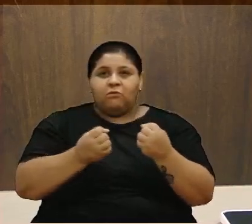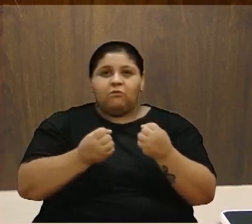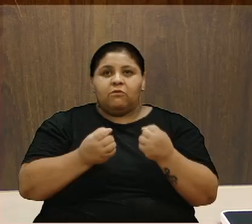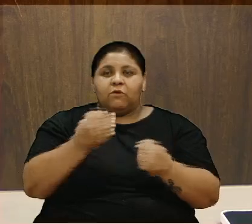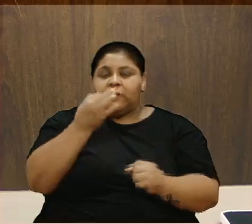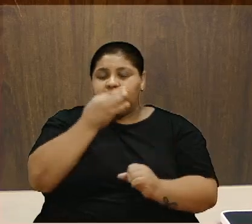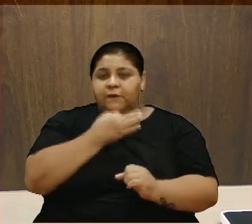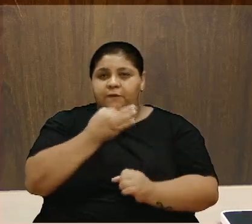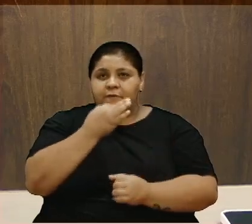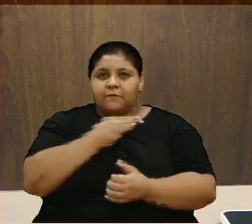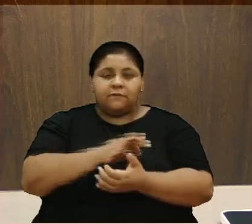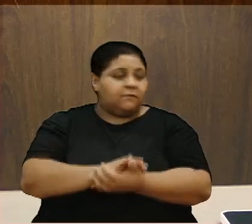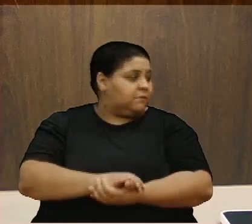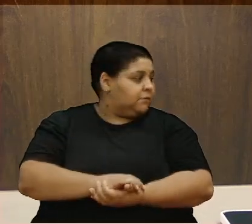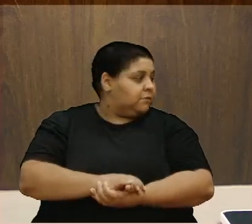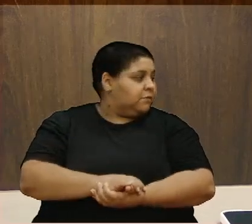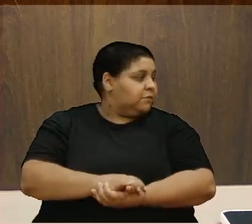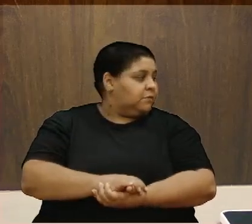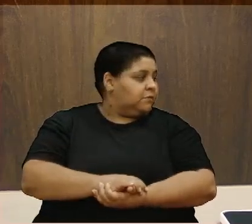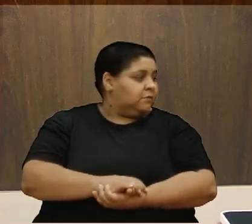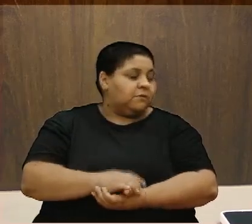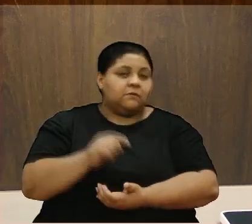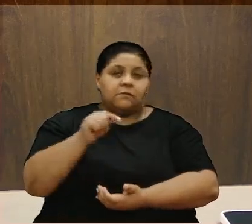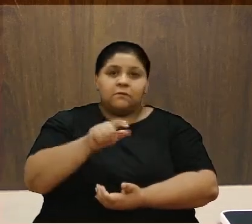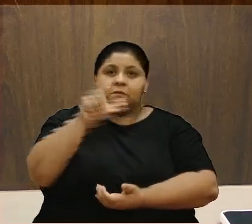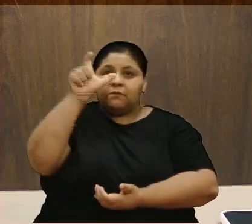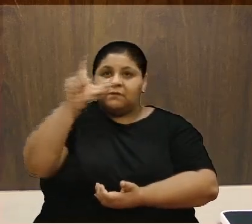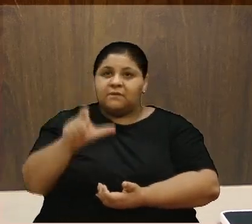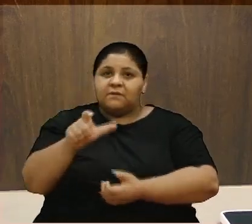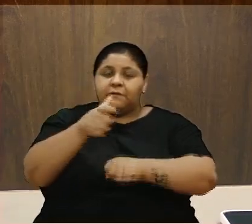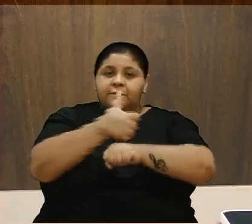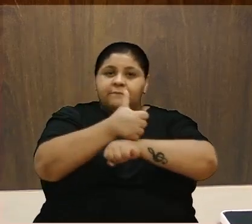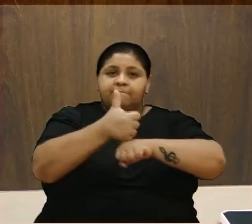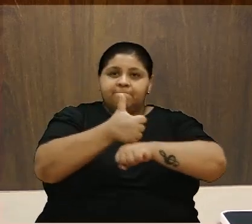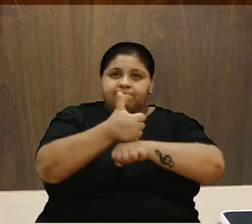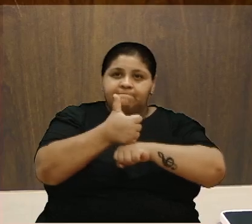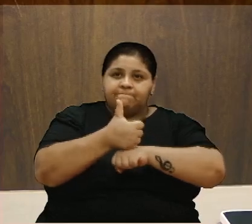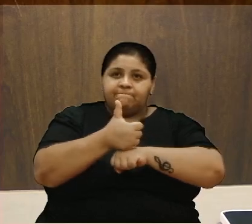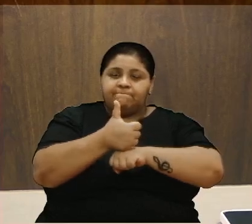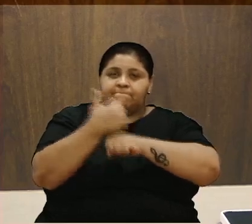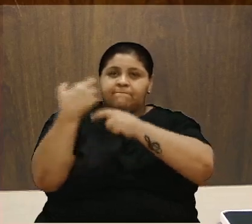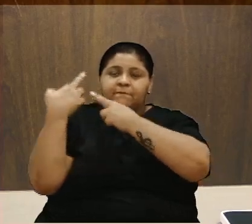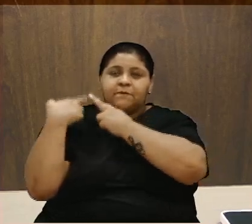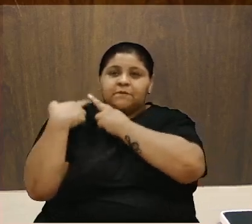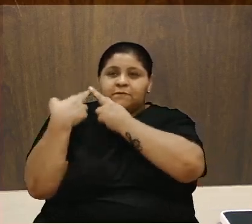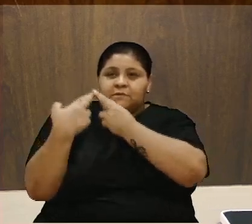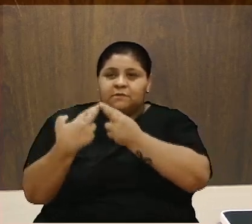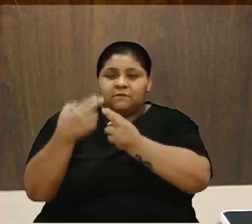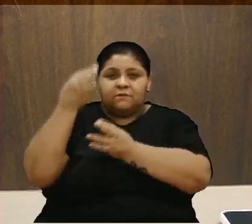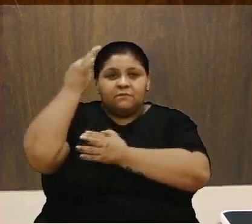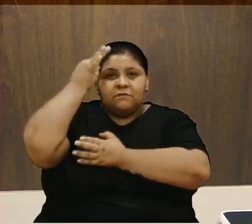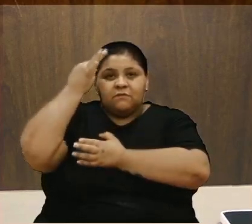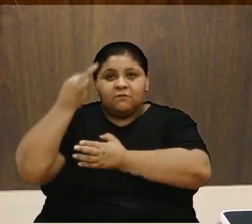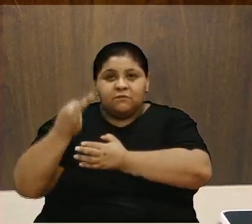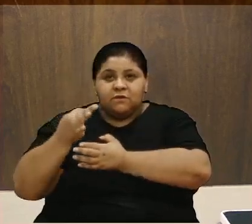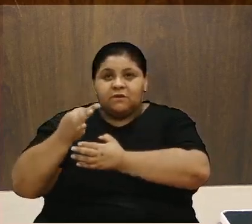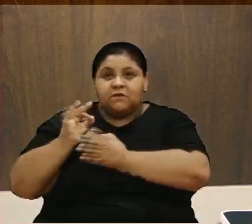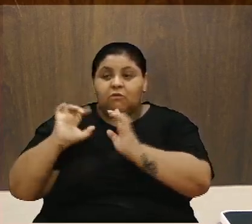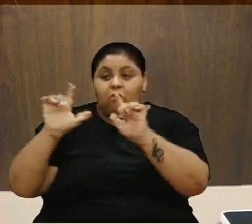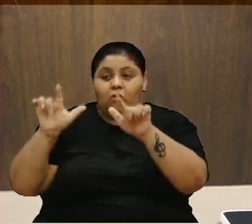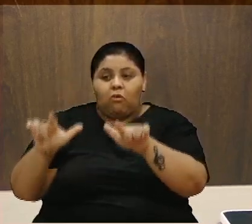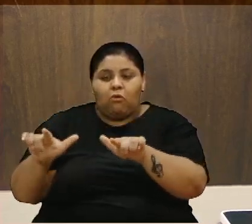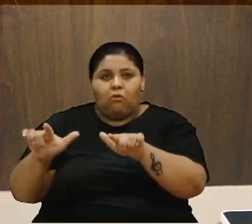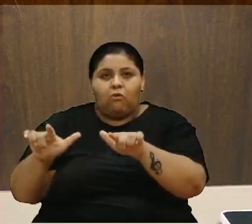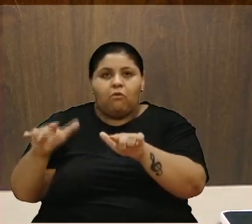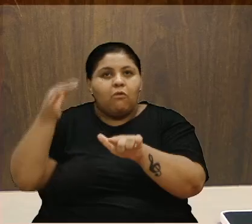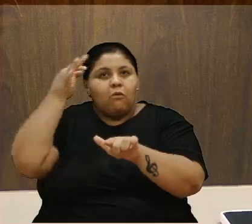do Sul. Essas pessoas, esses profissionais, eles são responsáveis por entender o território, por